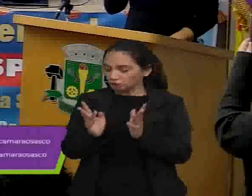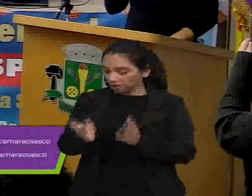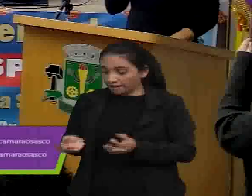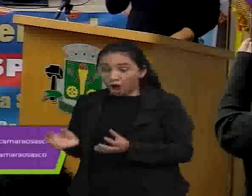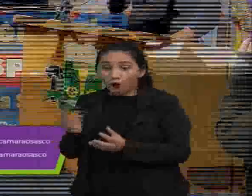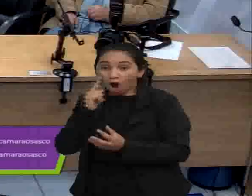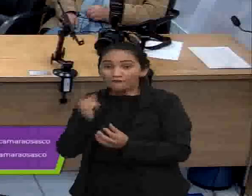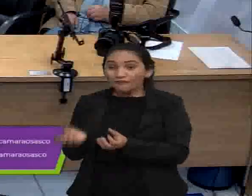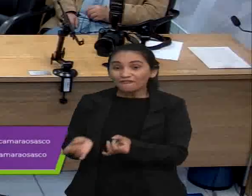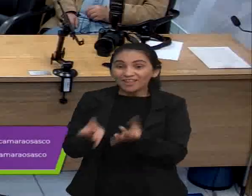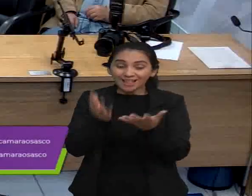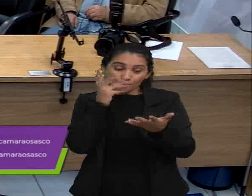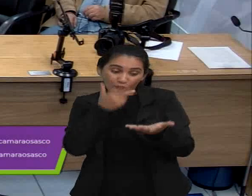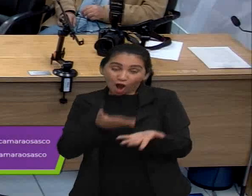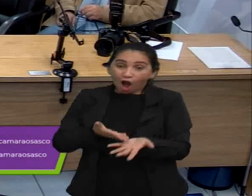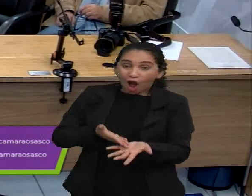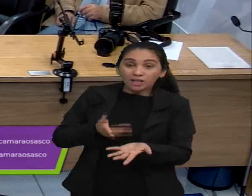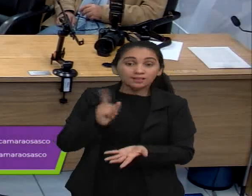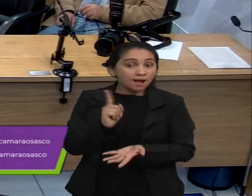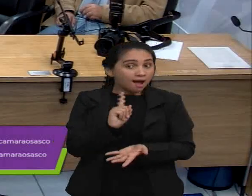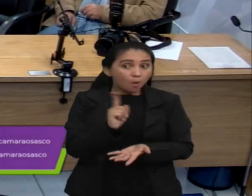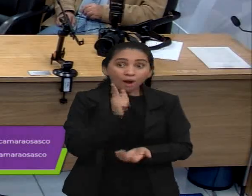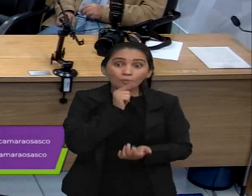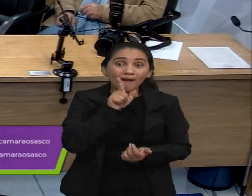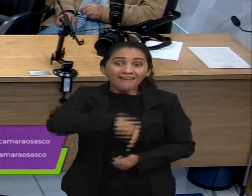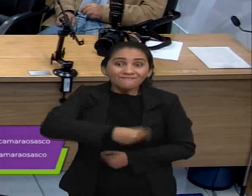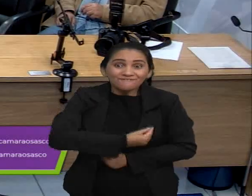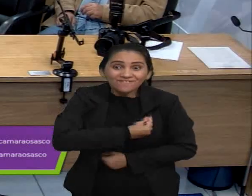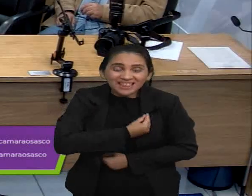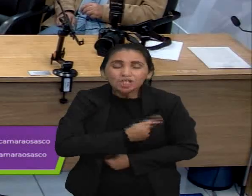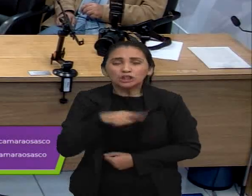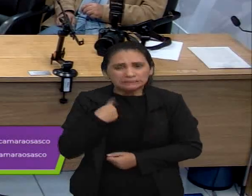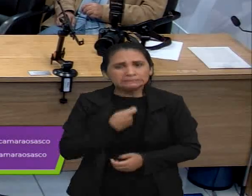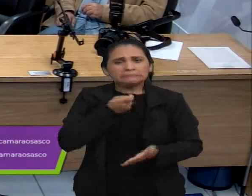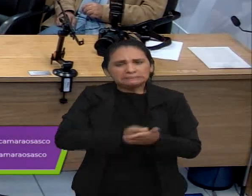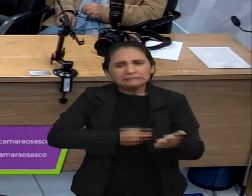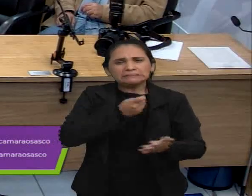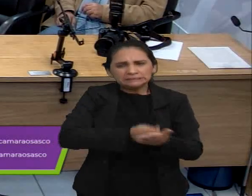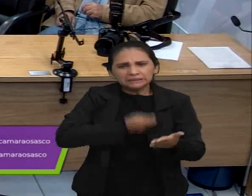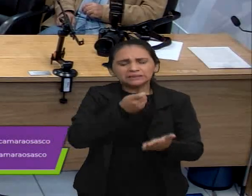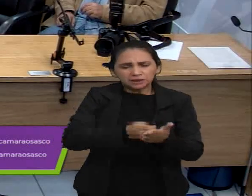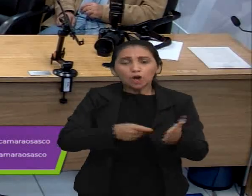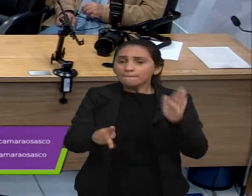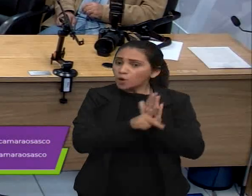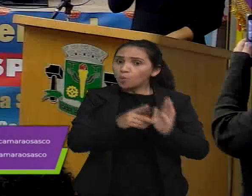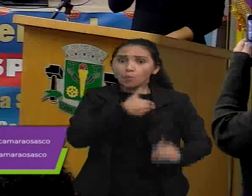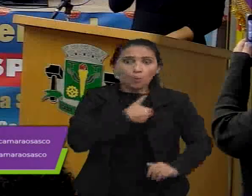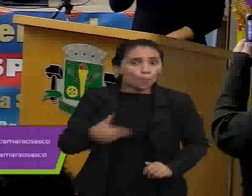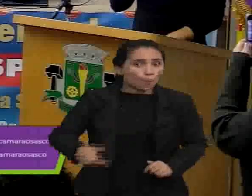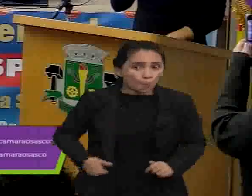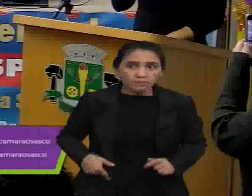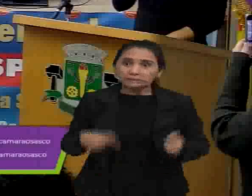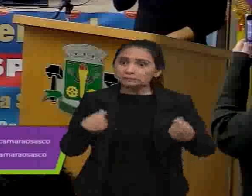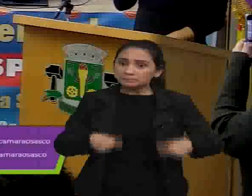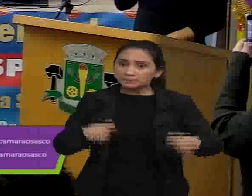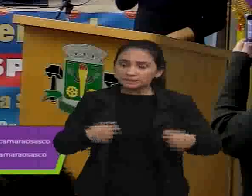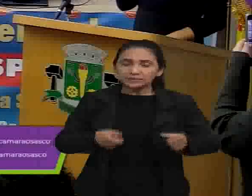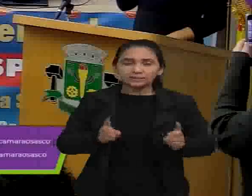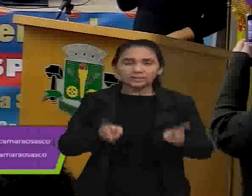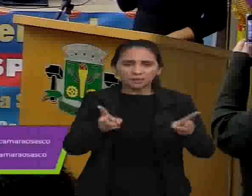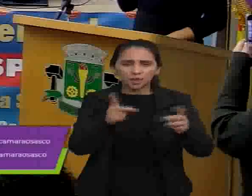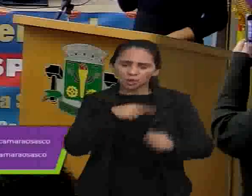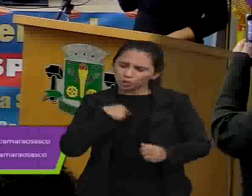a gente precisa batalhar muito para que a nossa água continue sob o domínio público e que a gente